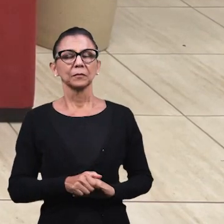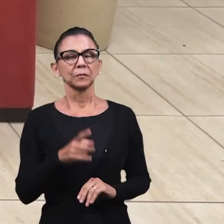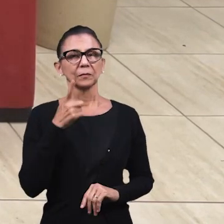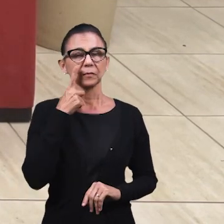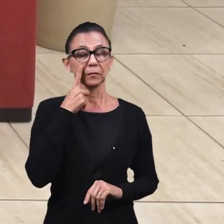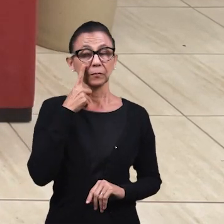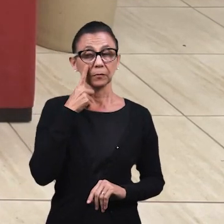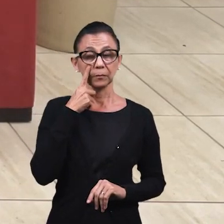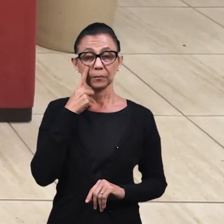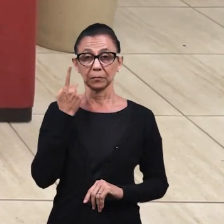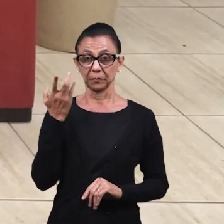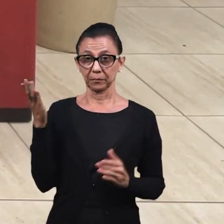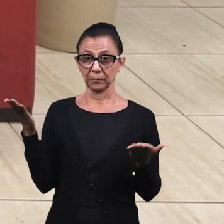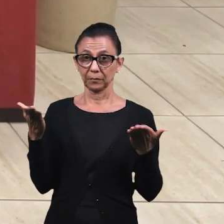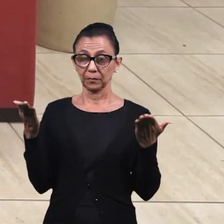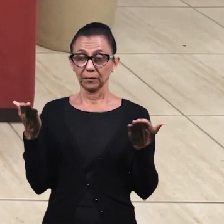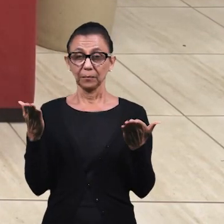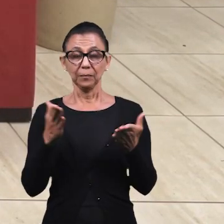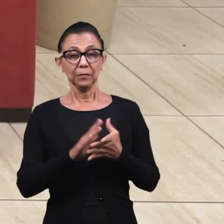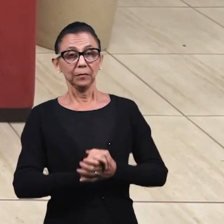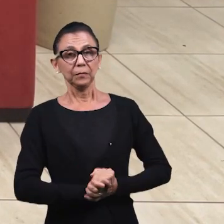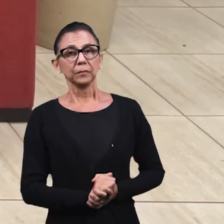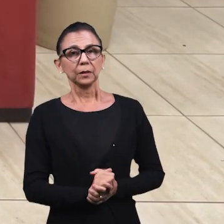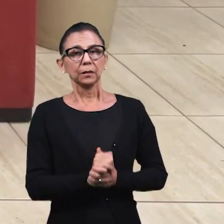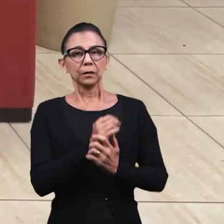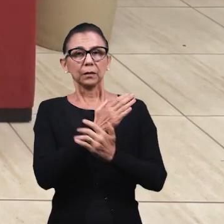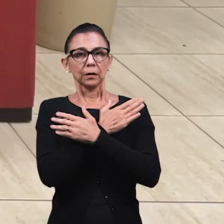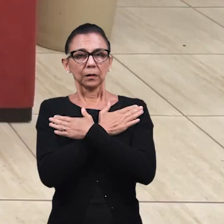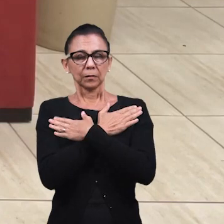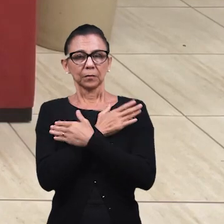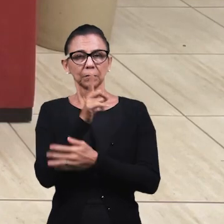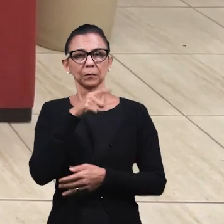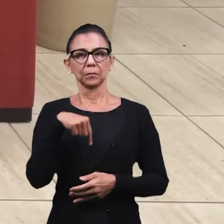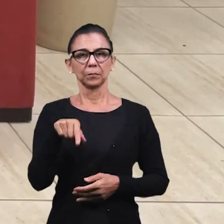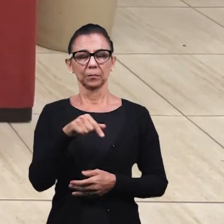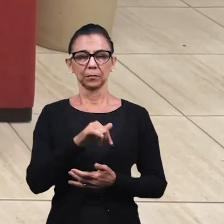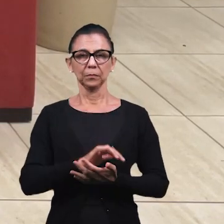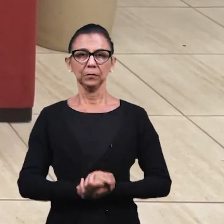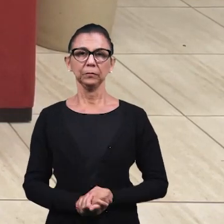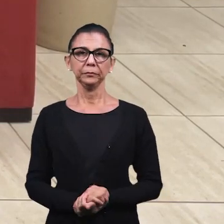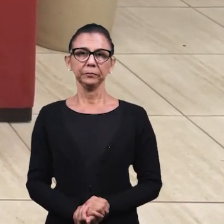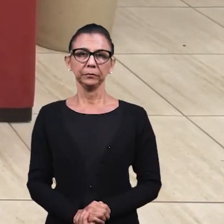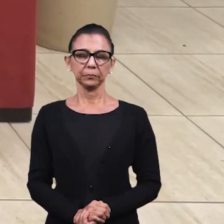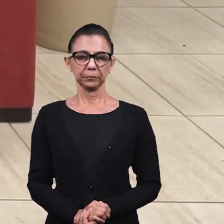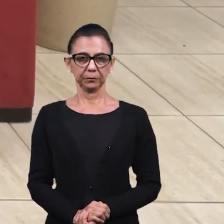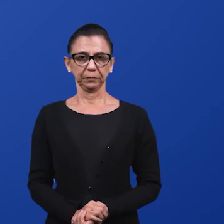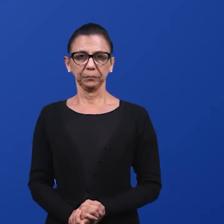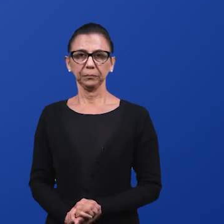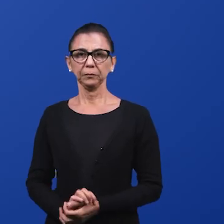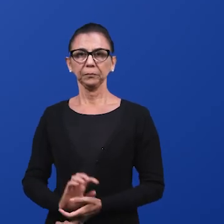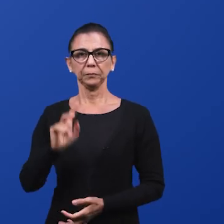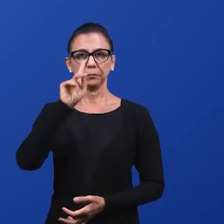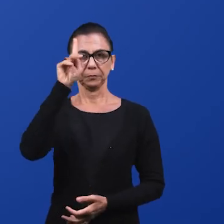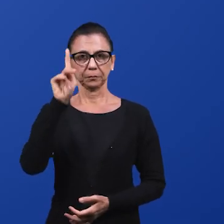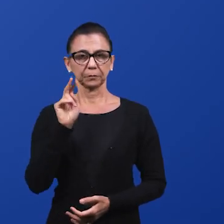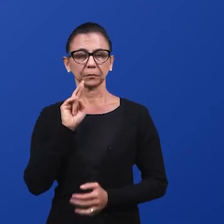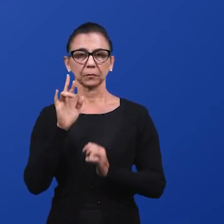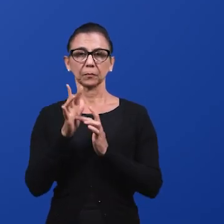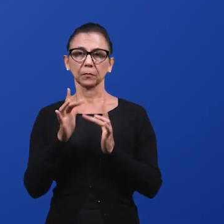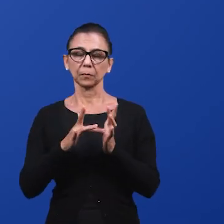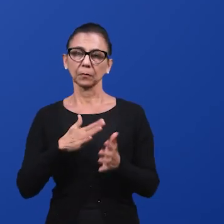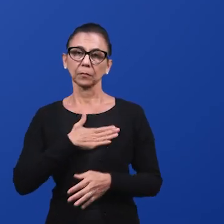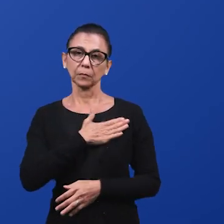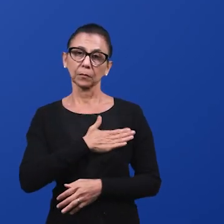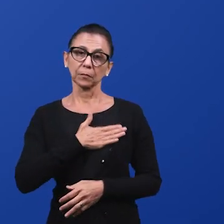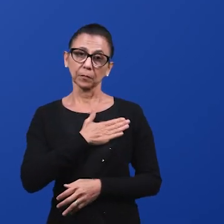algumas vezes por ano, ali na área da região da Amazônica. Um abraço a todos os nossos irmãos desta igreja. Irmãos, a